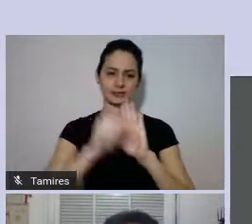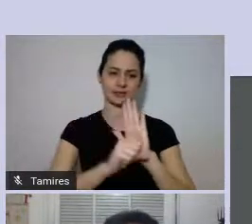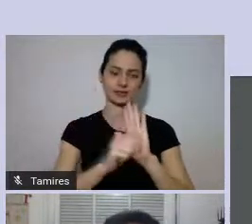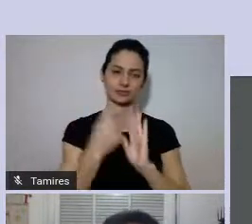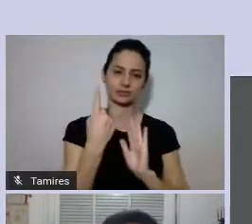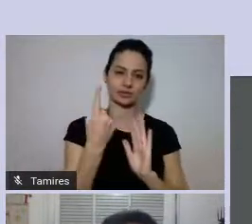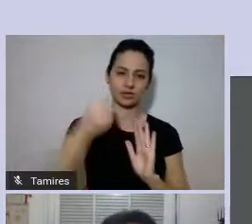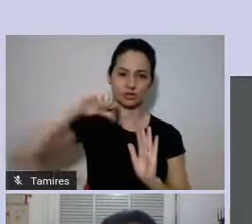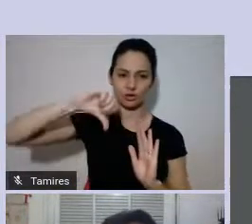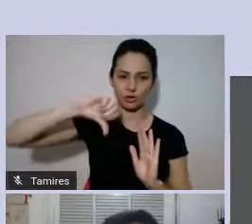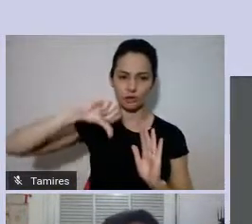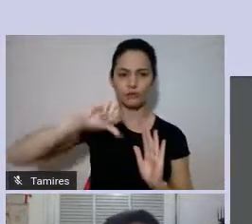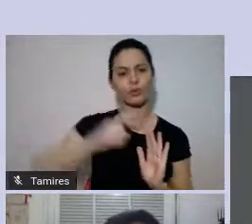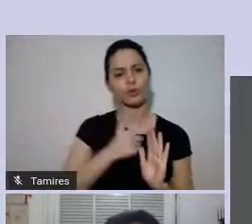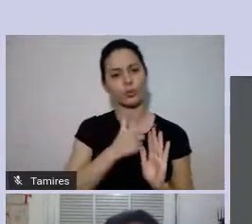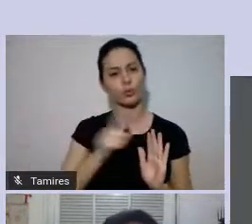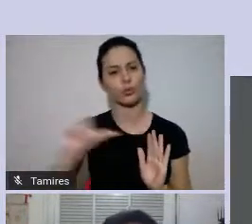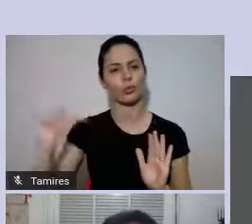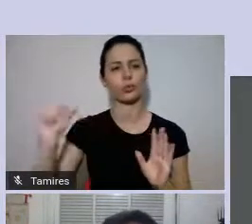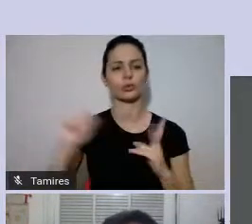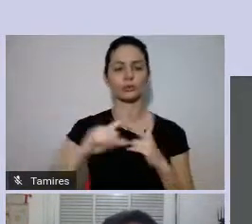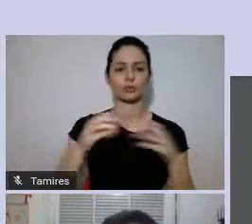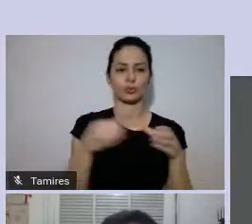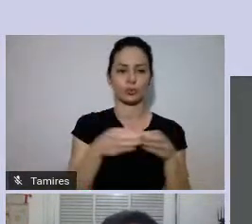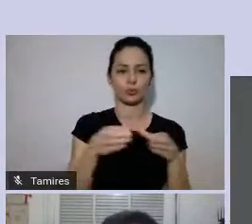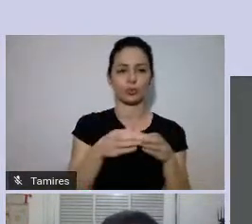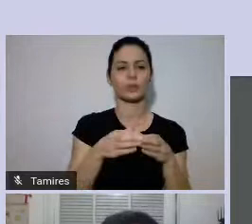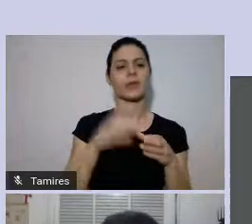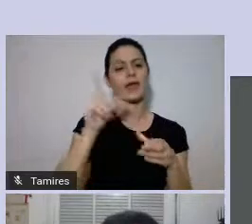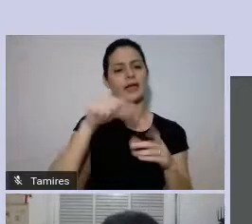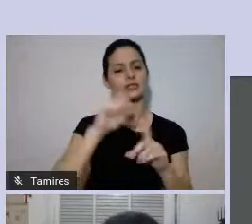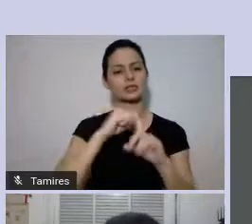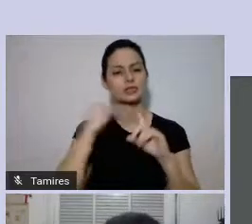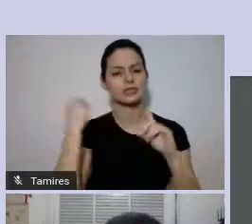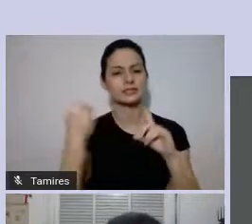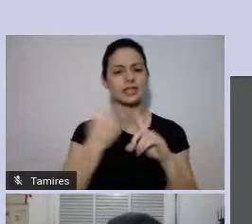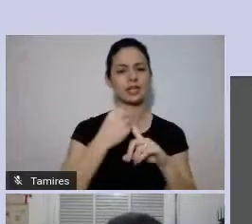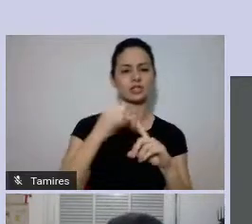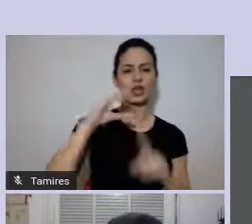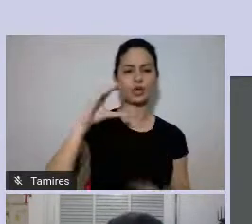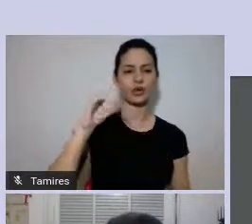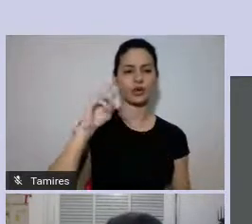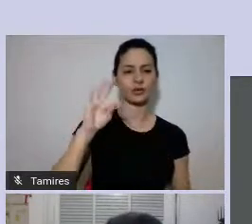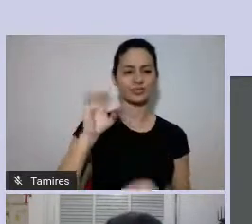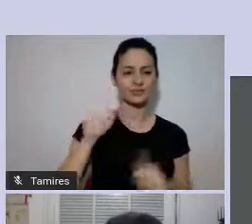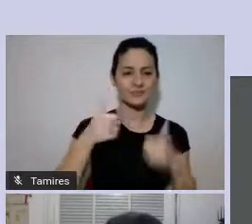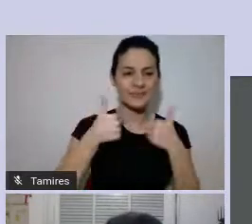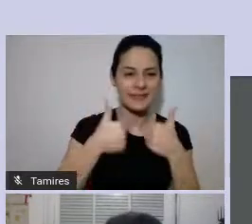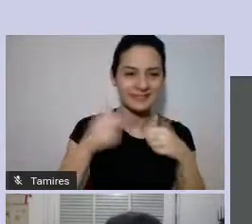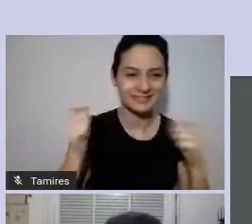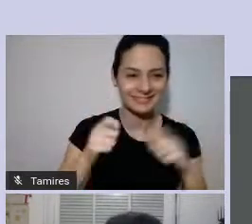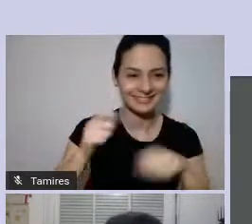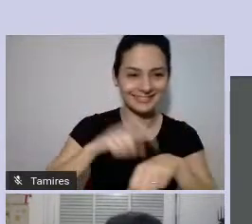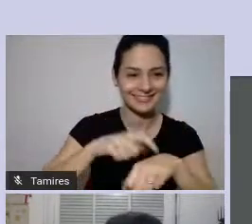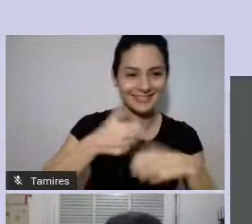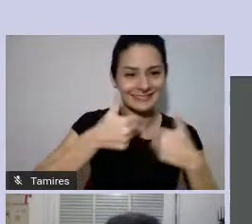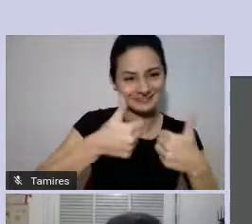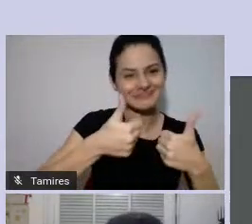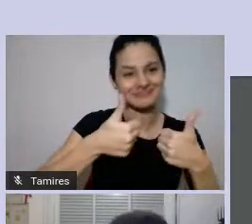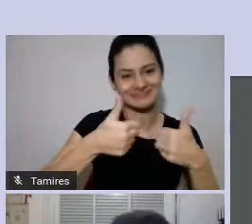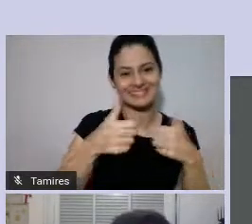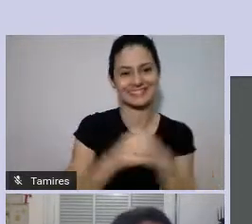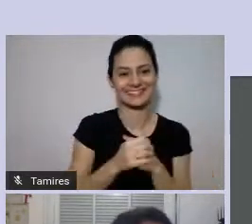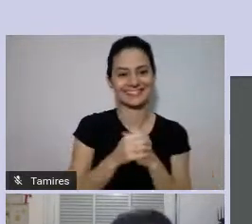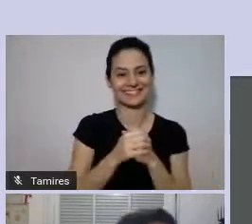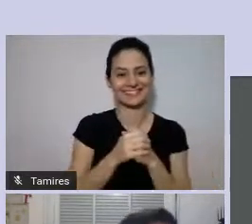um grupo que estuda sociedades de corte e diplomacia. Tamires, está dando tempo para você me acompanhar?